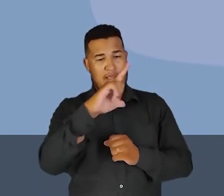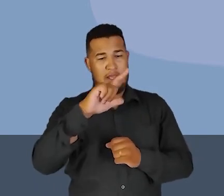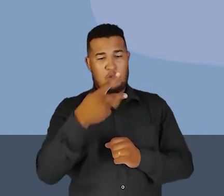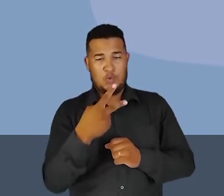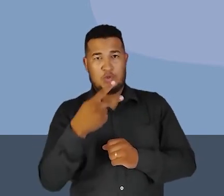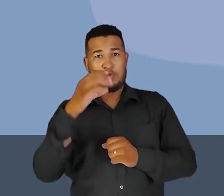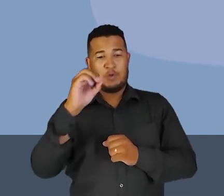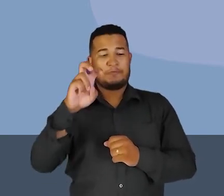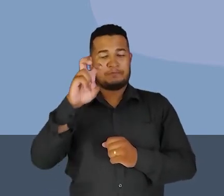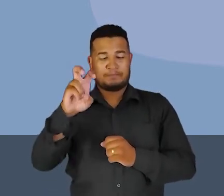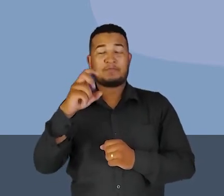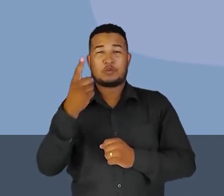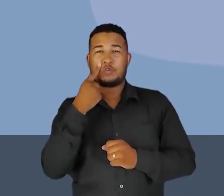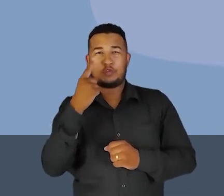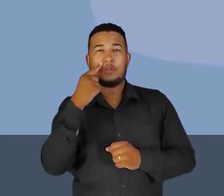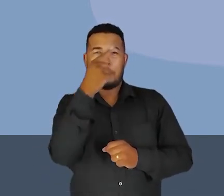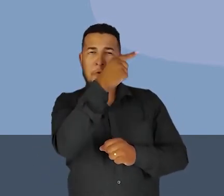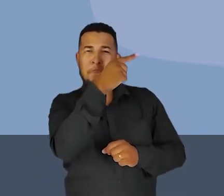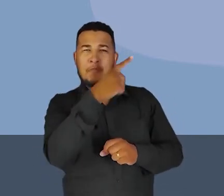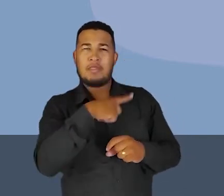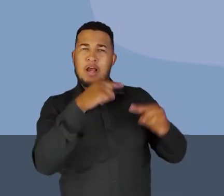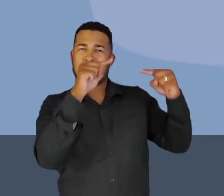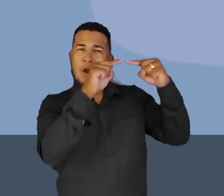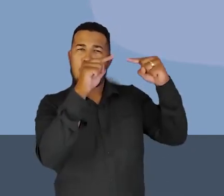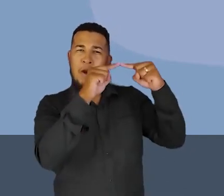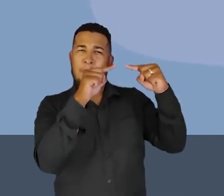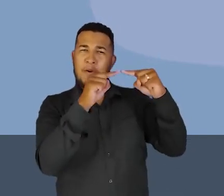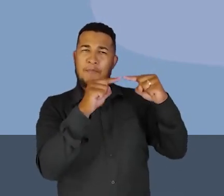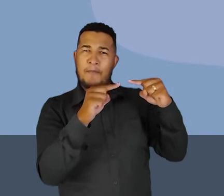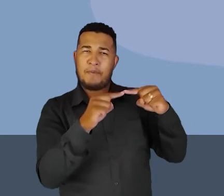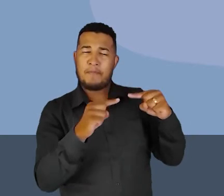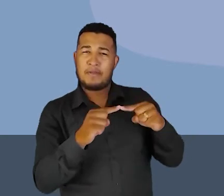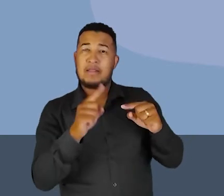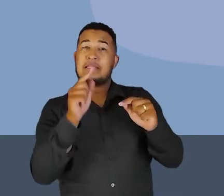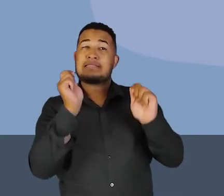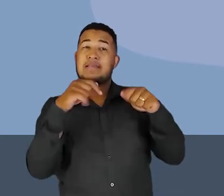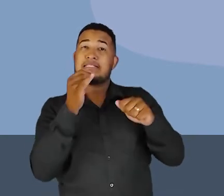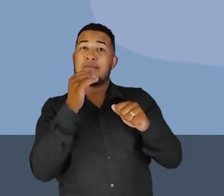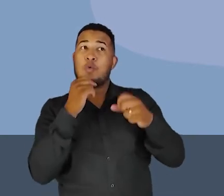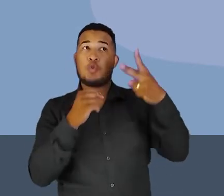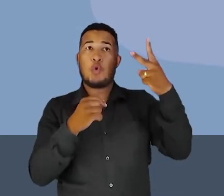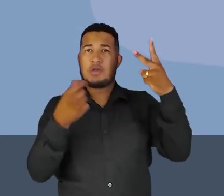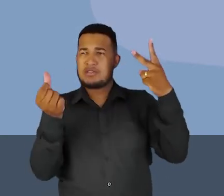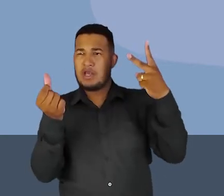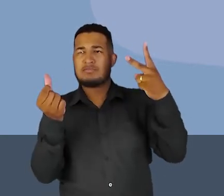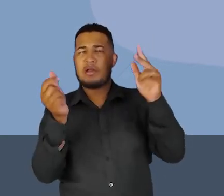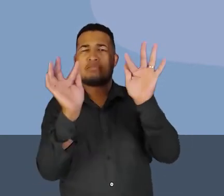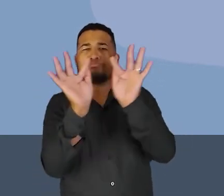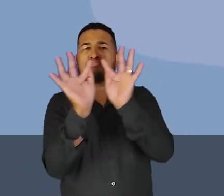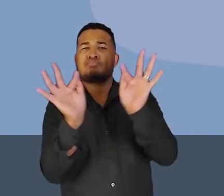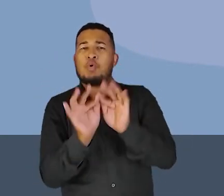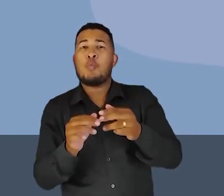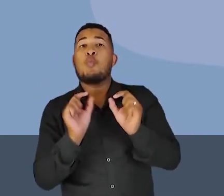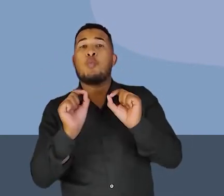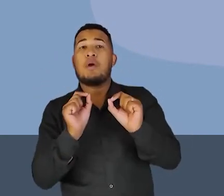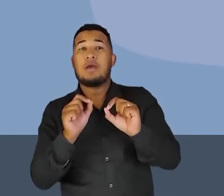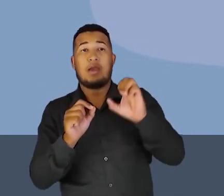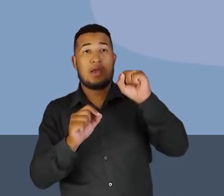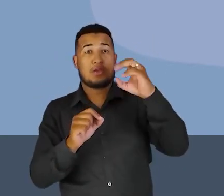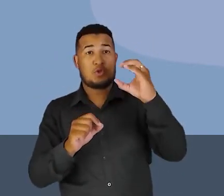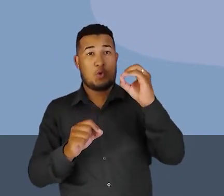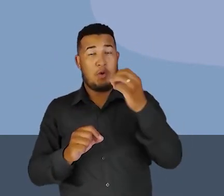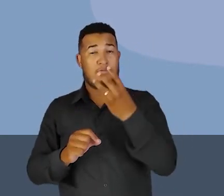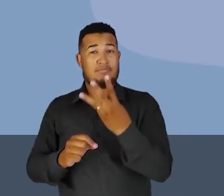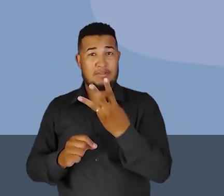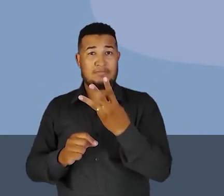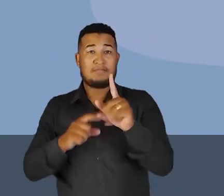já que ele vale 6, cruza 2 e 6, simplifica, olha lá, ó, 2 e 6 simplificando, fica SO3